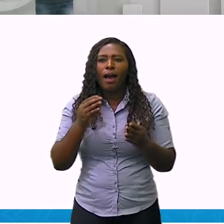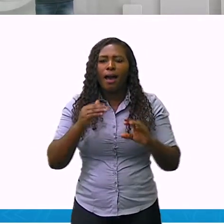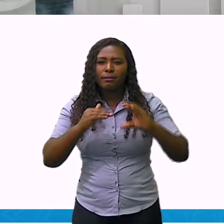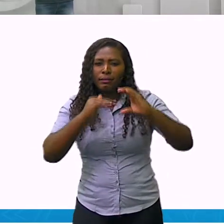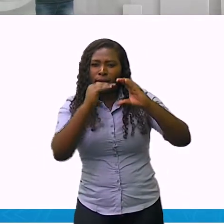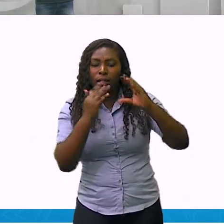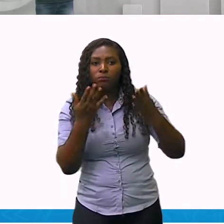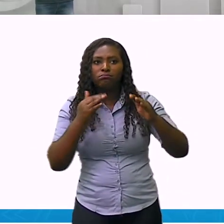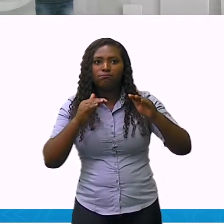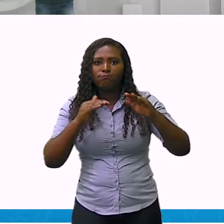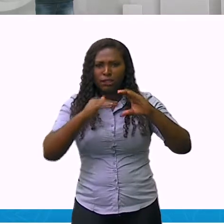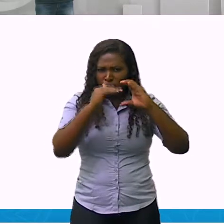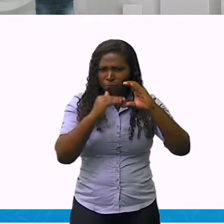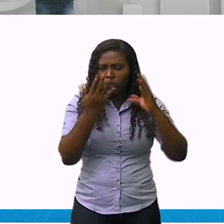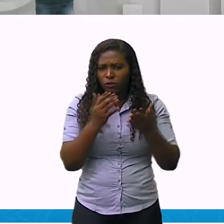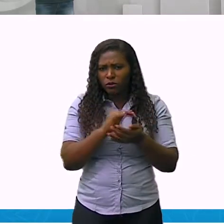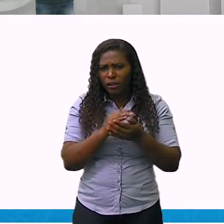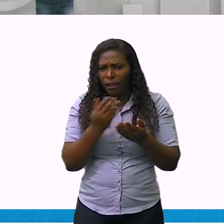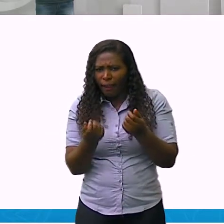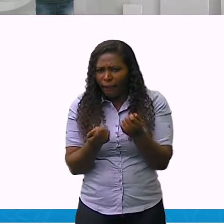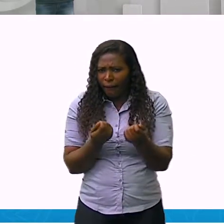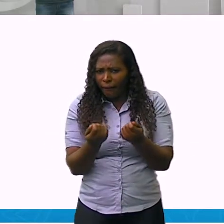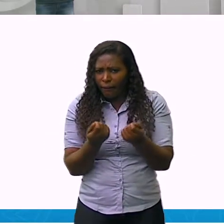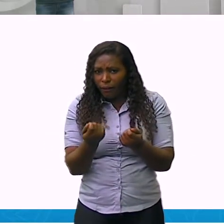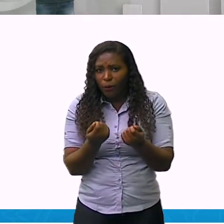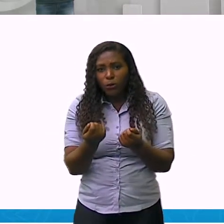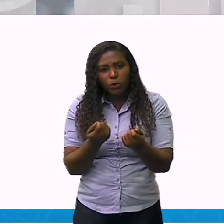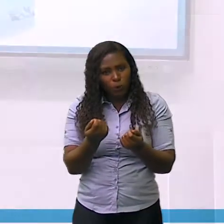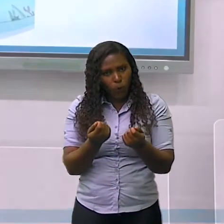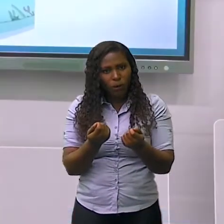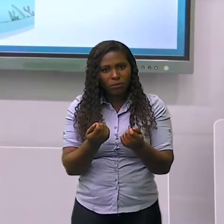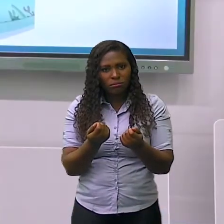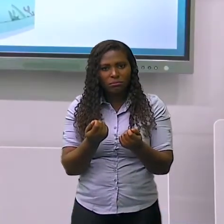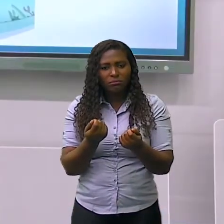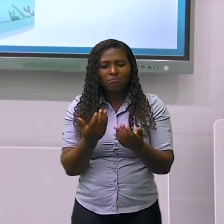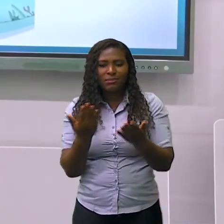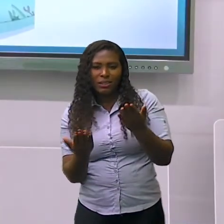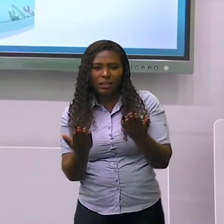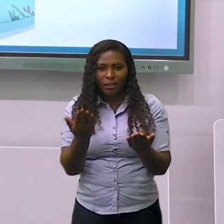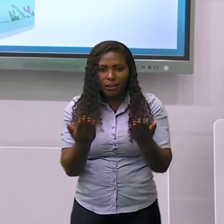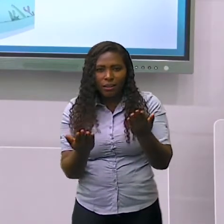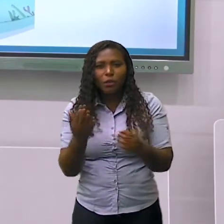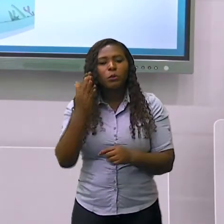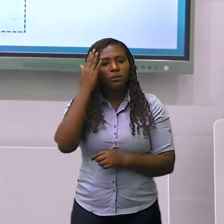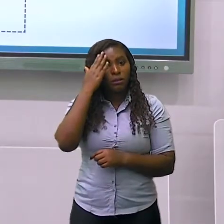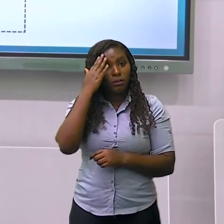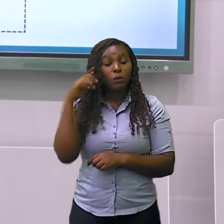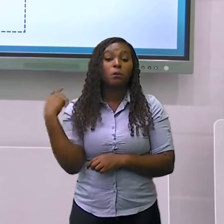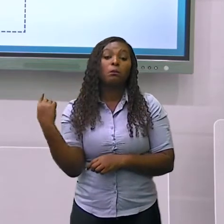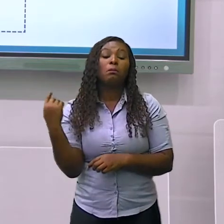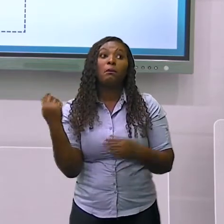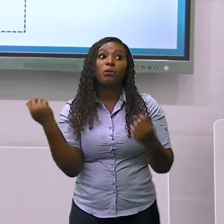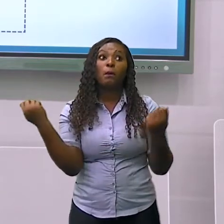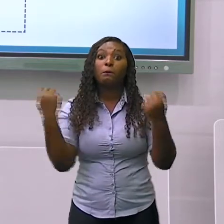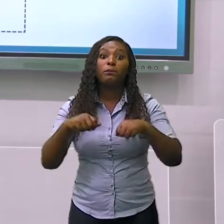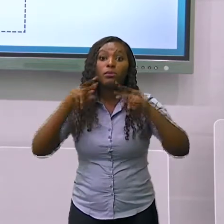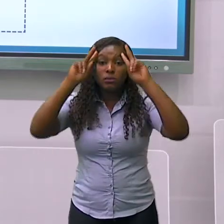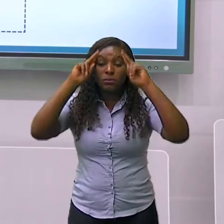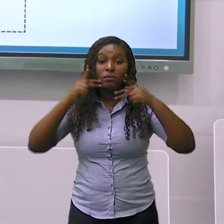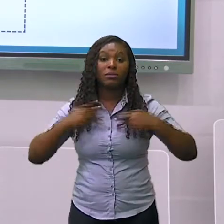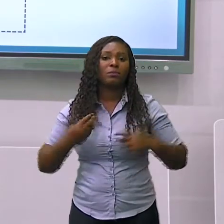a temperatura que permite a nossa sobrevivência. Pois bem, com relação a